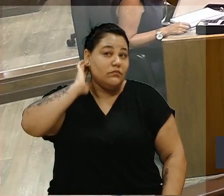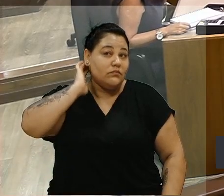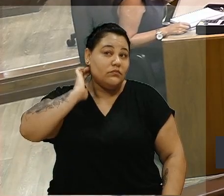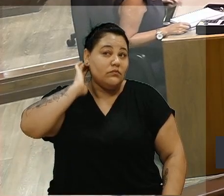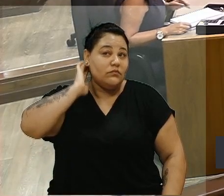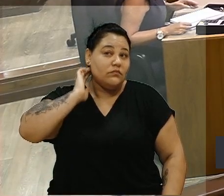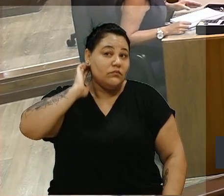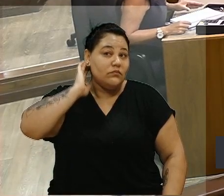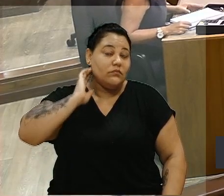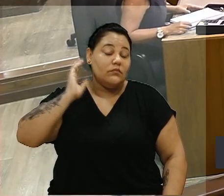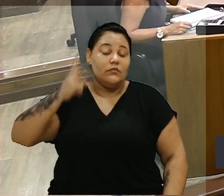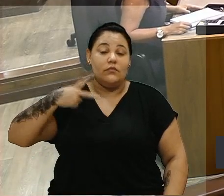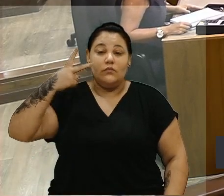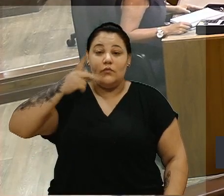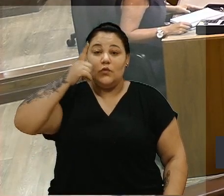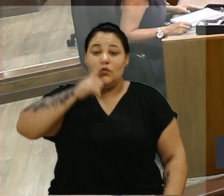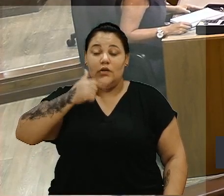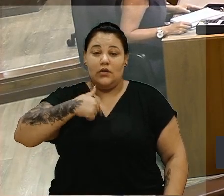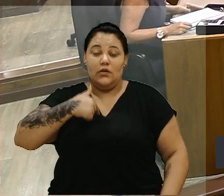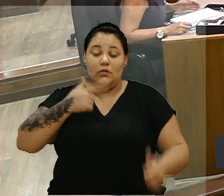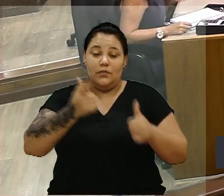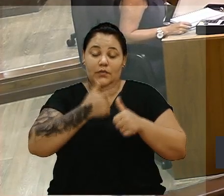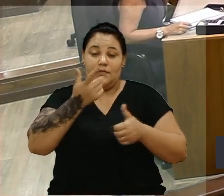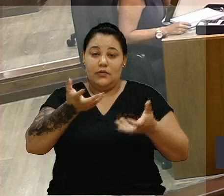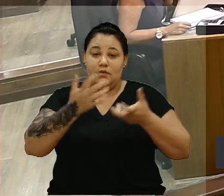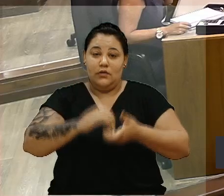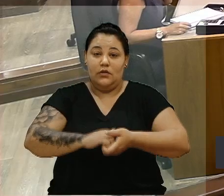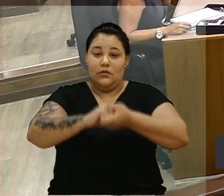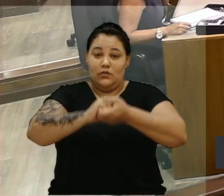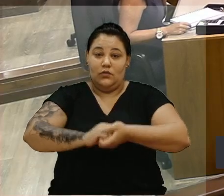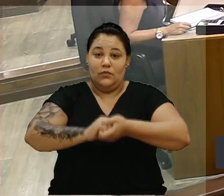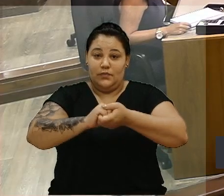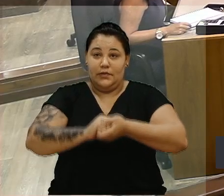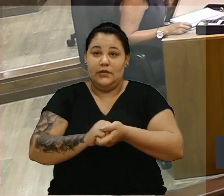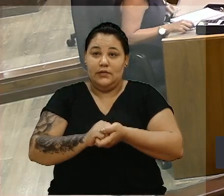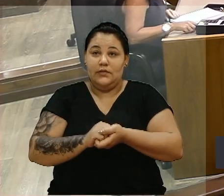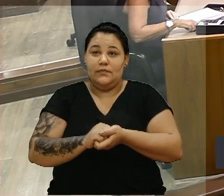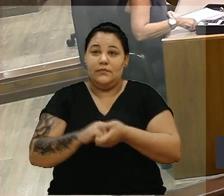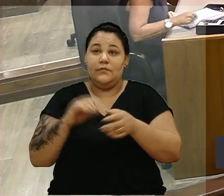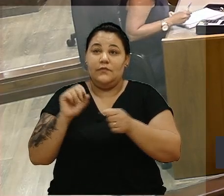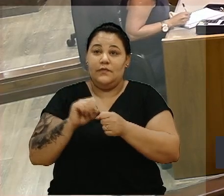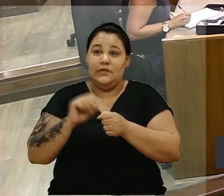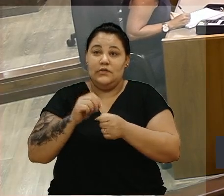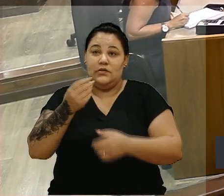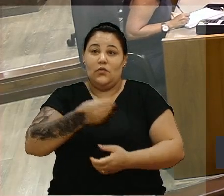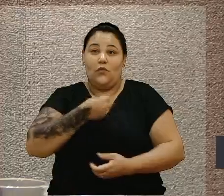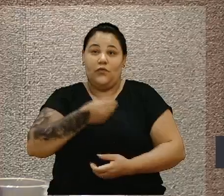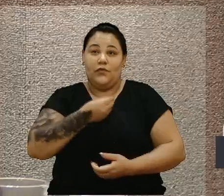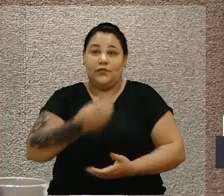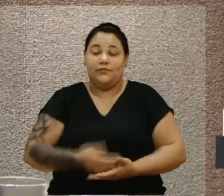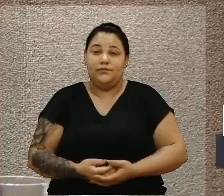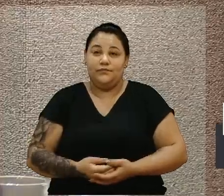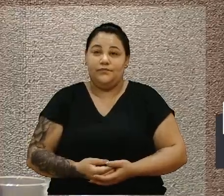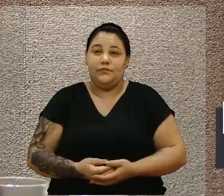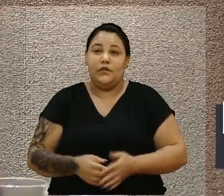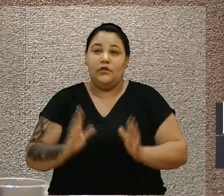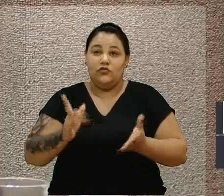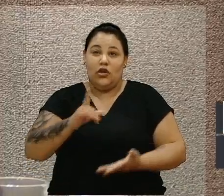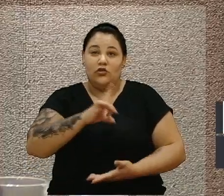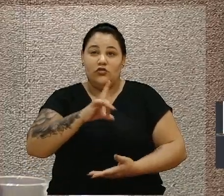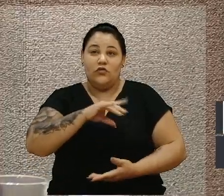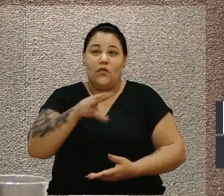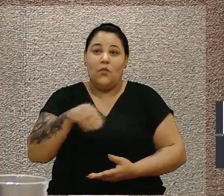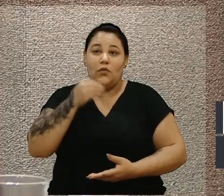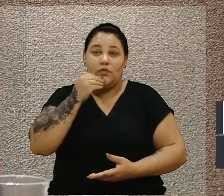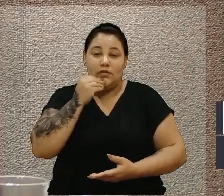Vereador Lucas, eu, por primeiro, quero cumprimentar a decisão da mesa de fazer a transmissão ao vivo. Eu já tive a oportunidade, quando fui presidente